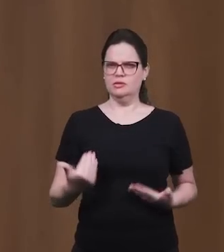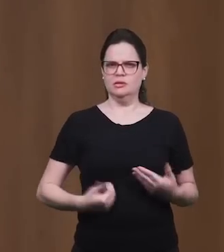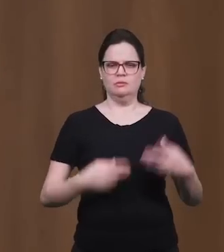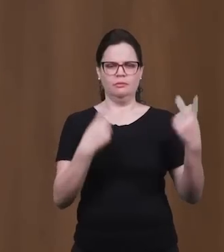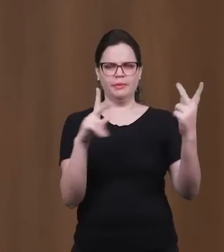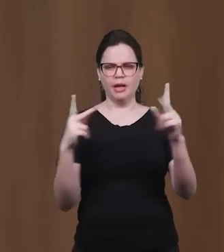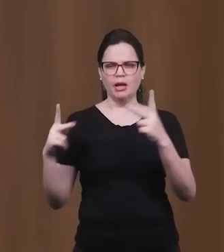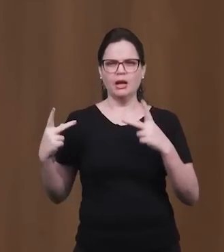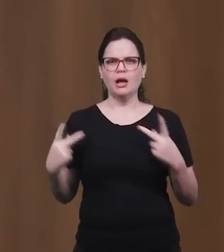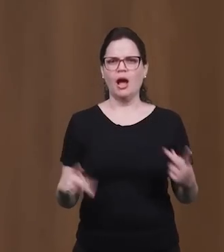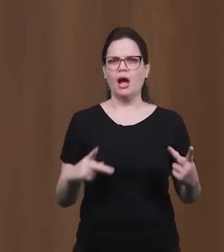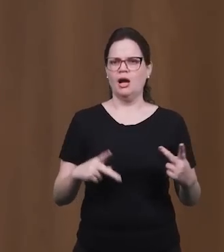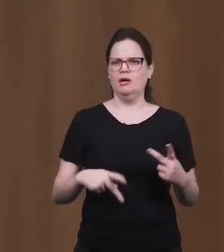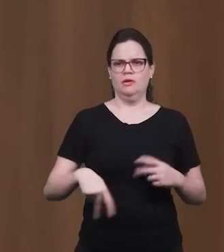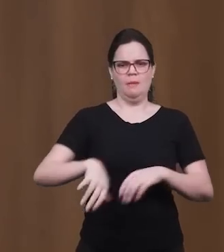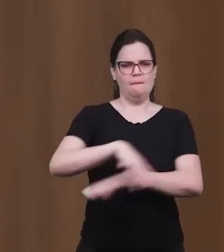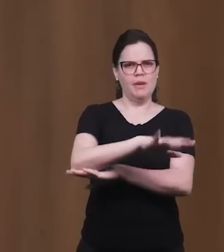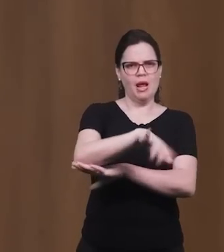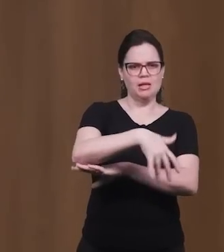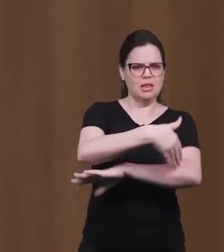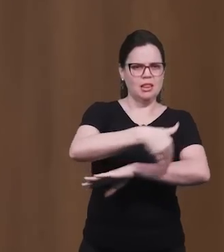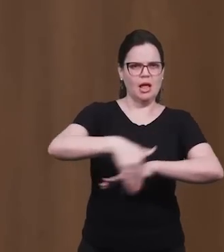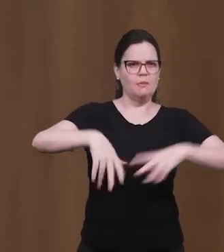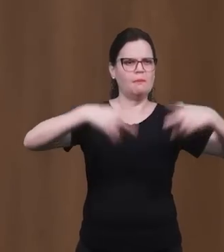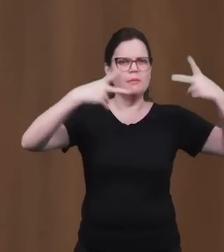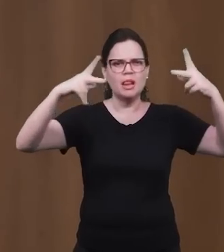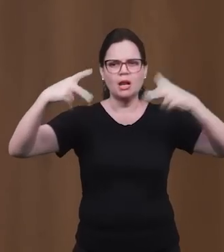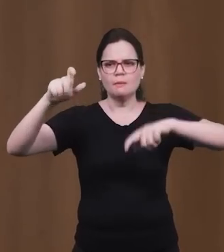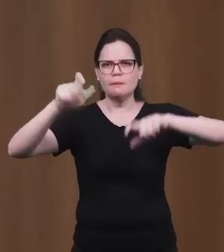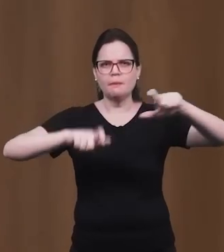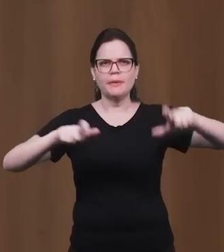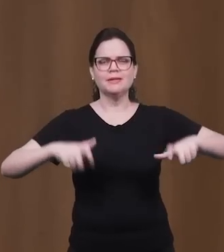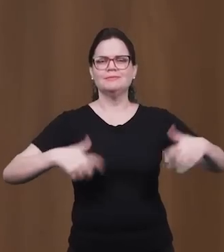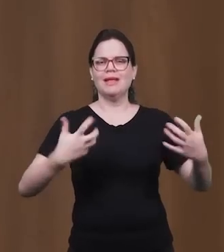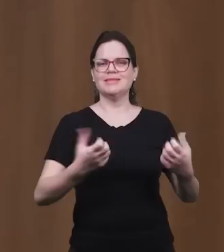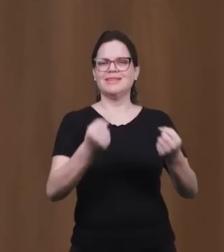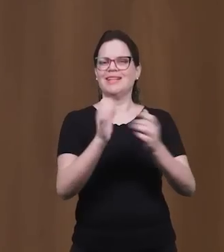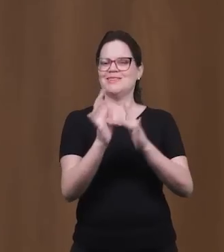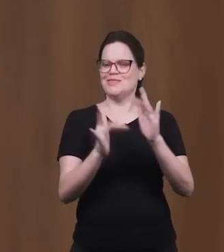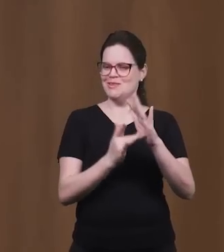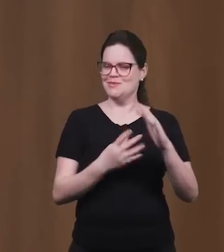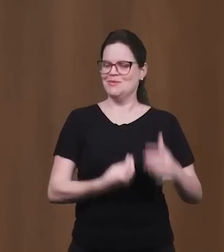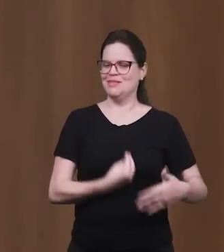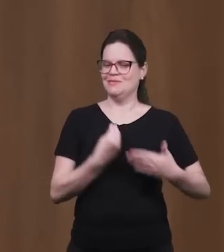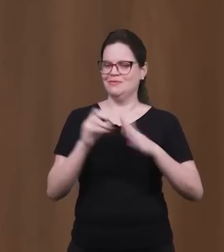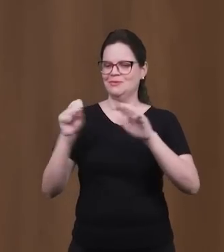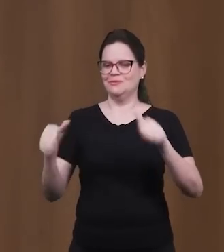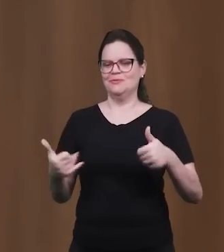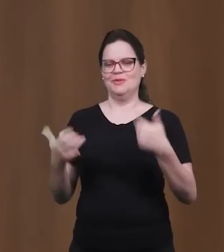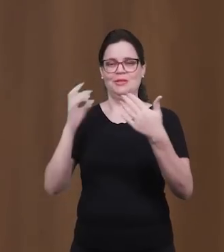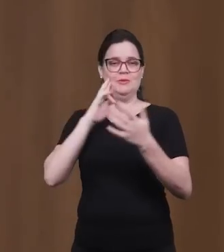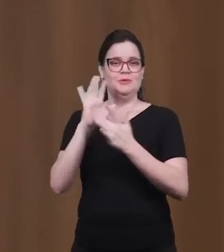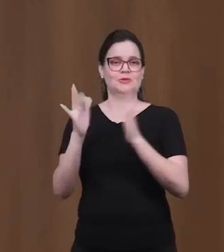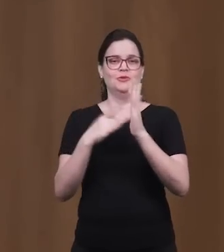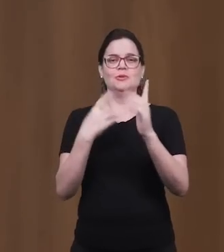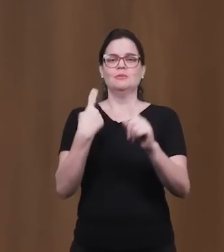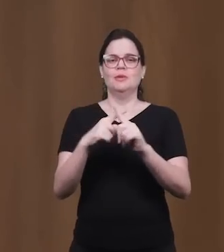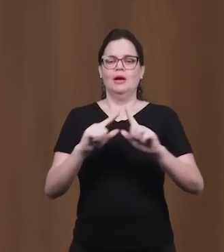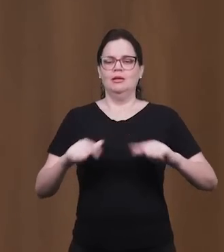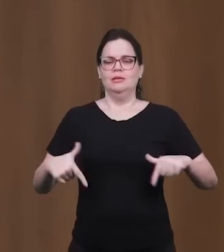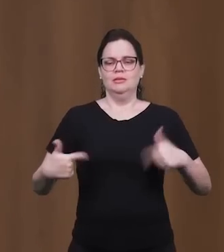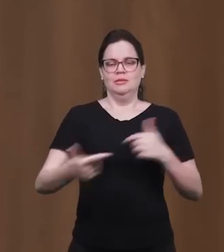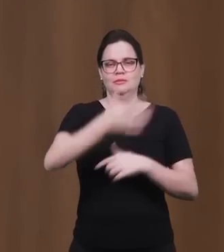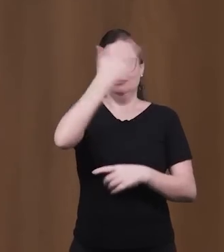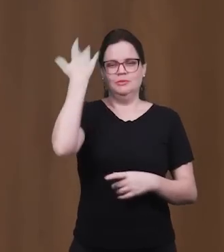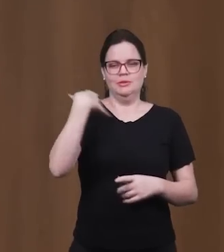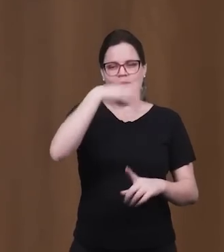Senhor pregando ao ar livre e milhares de pessoas se rendendo ao nome do Senhor. Por quê? Porque a operação